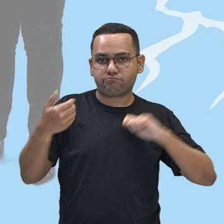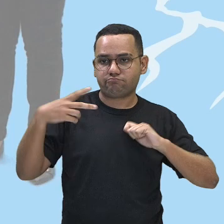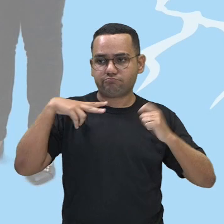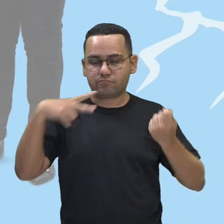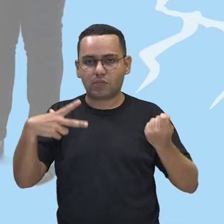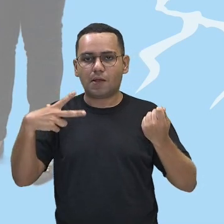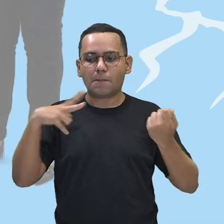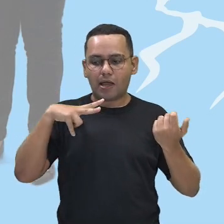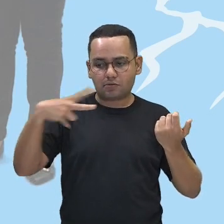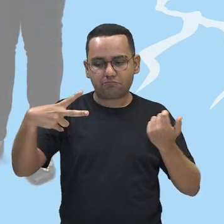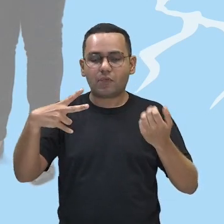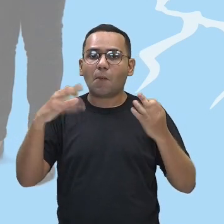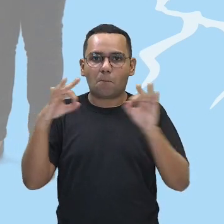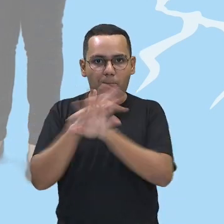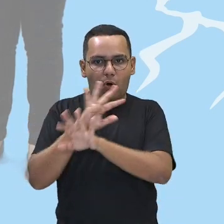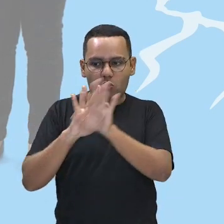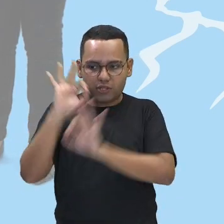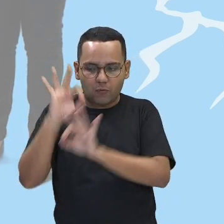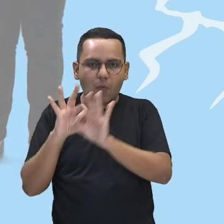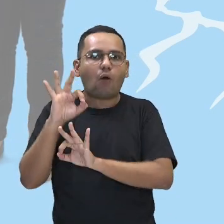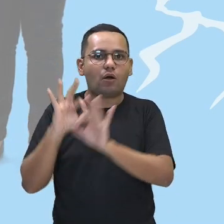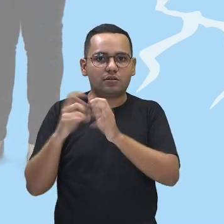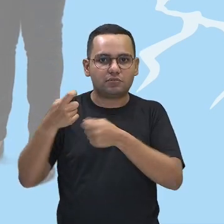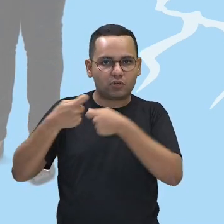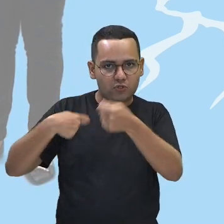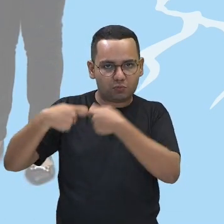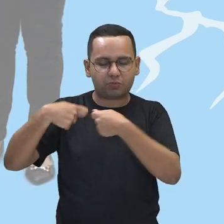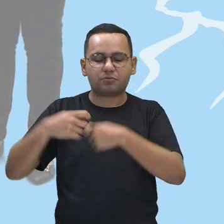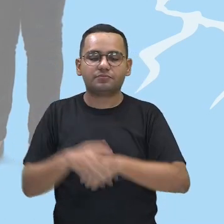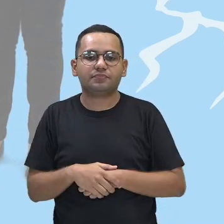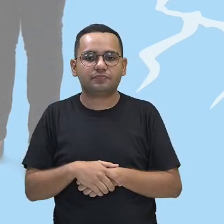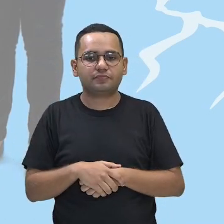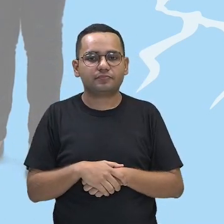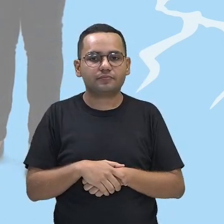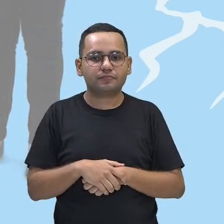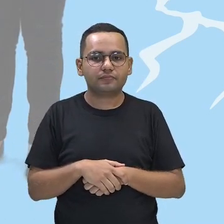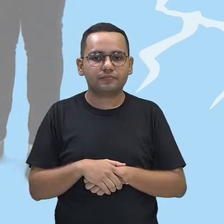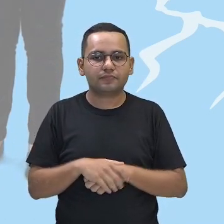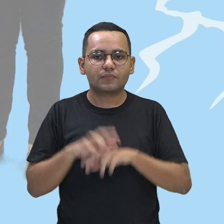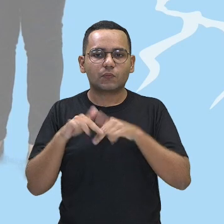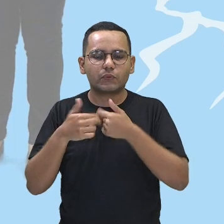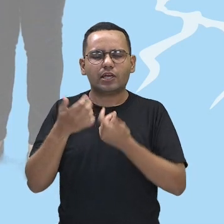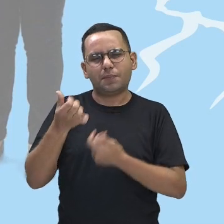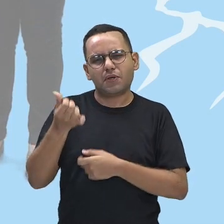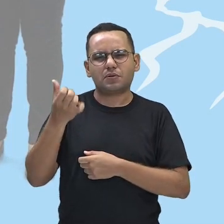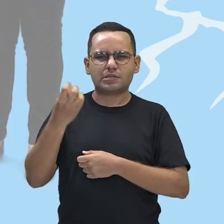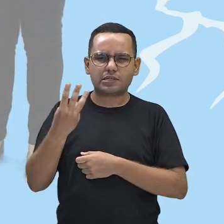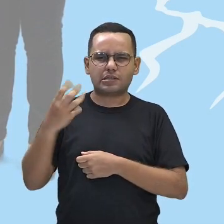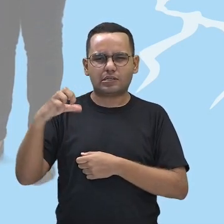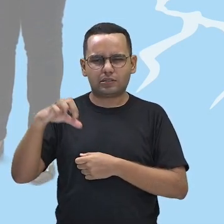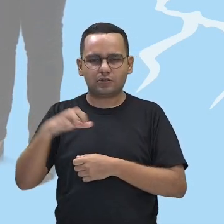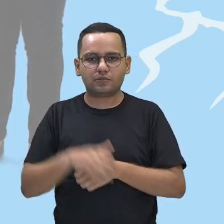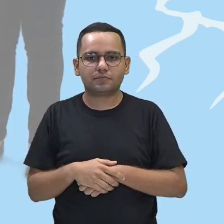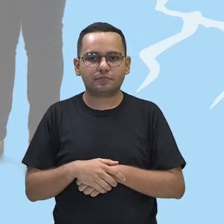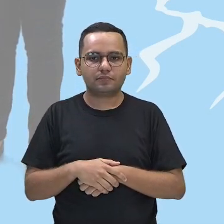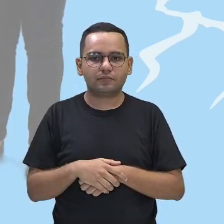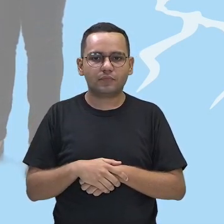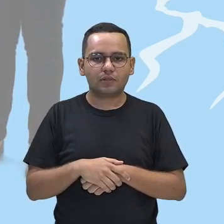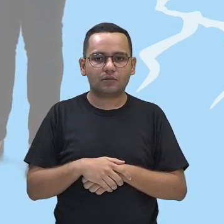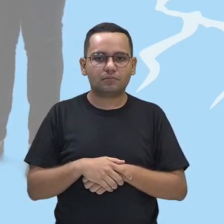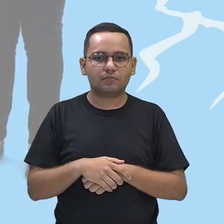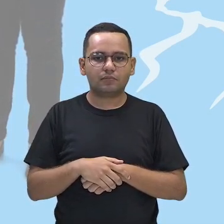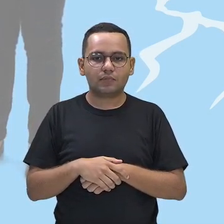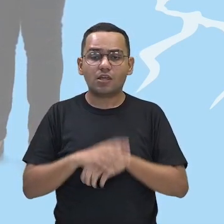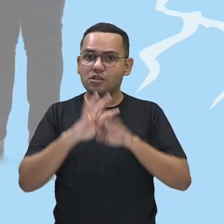restaurada. A posse da terra em nome da coroa lusa em 1639 e o fim da União das